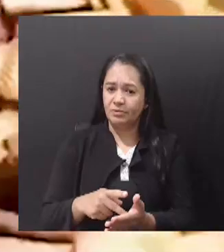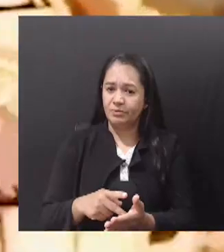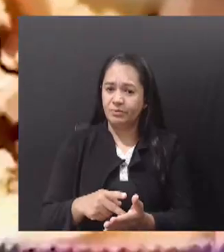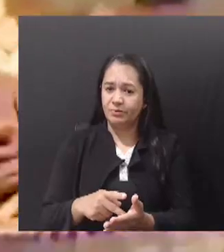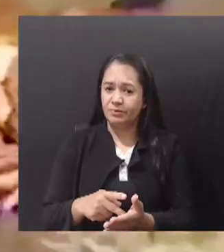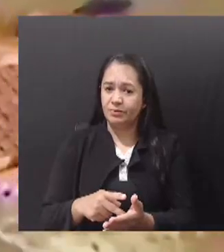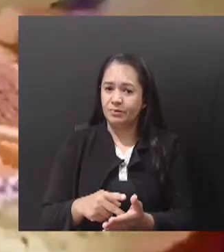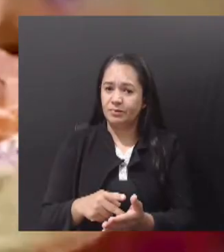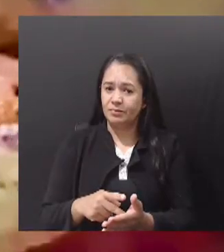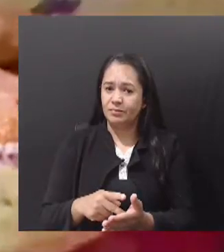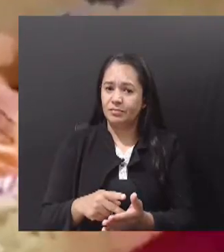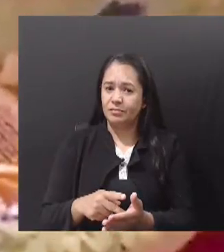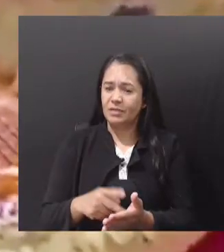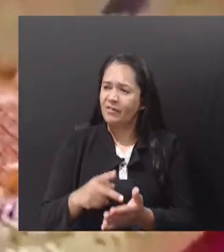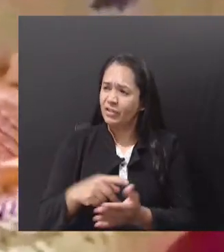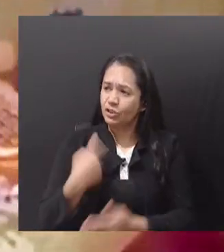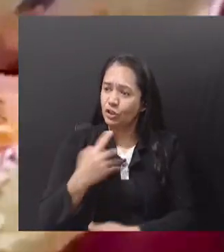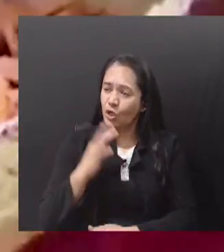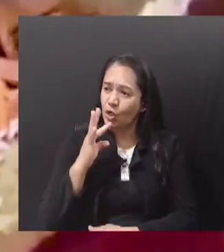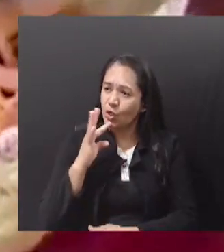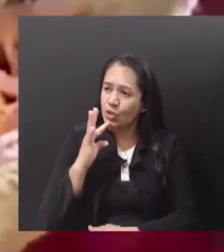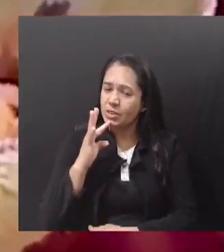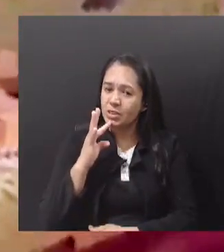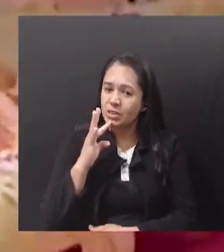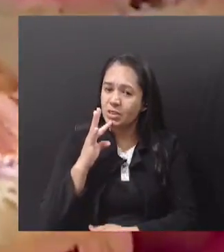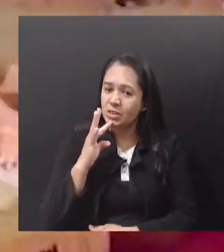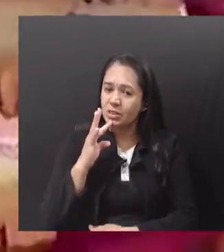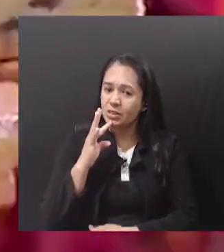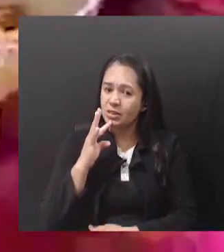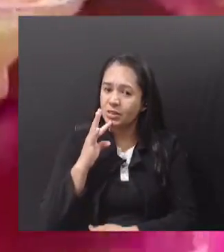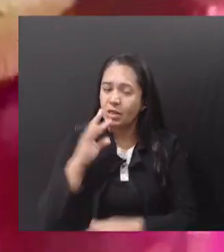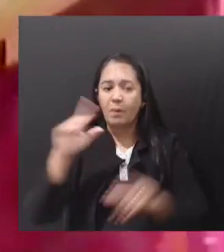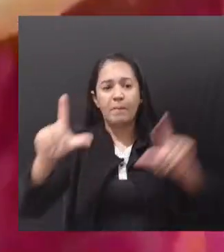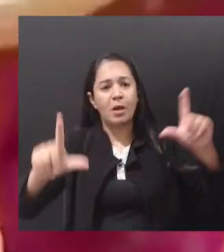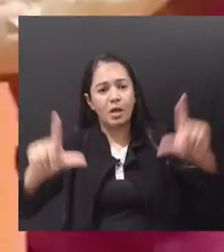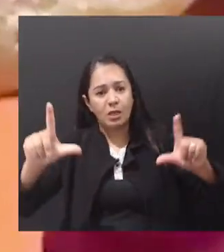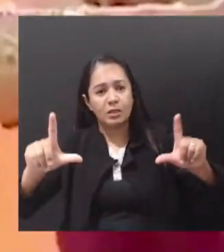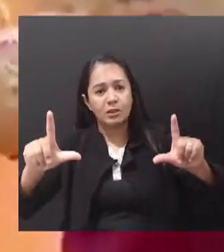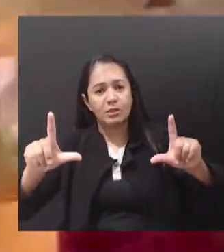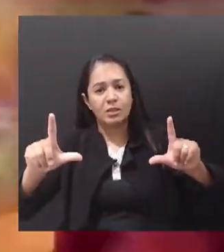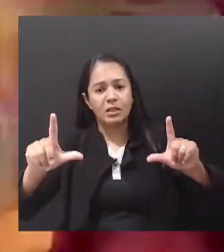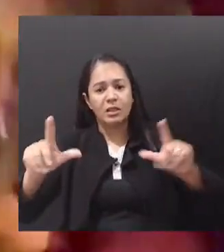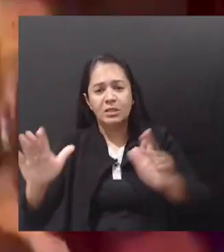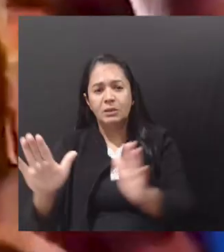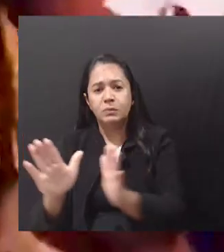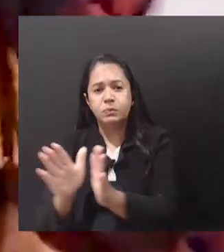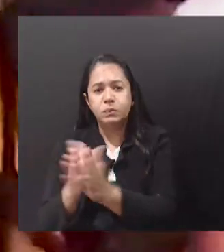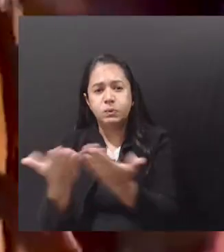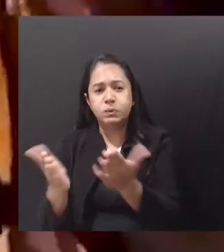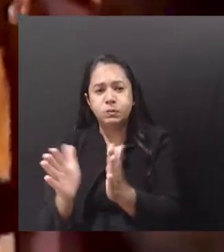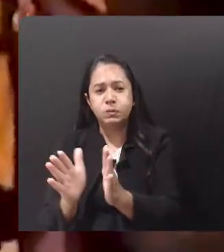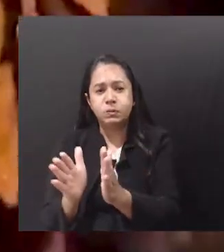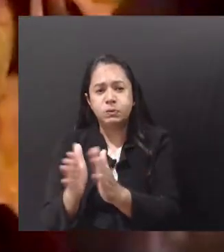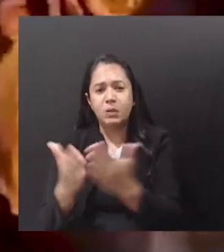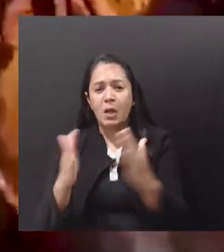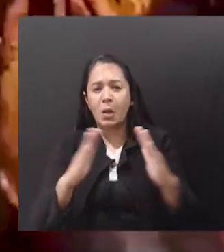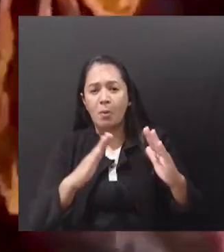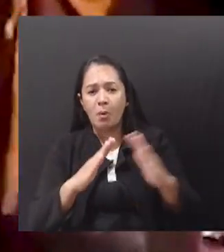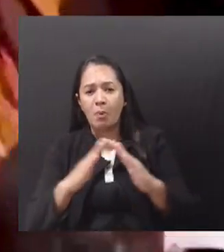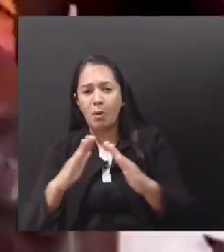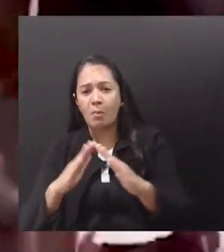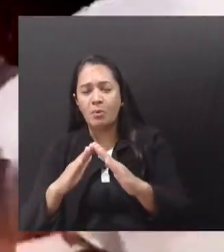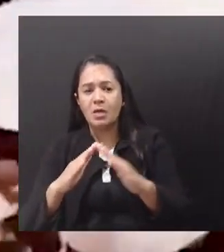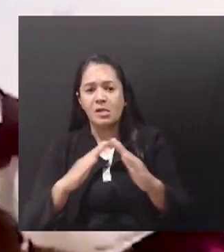adendo, que a gente conhece, nem que seja pela televisão, a miséria de núcleos habitacionais, favelas e